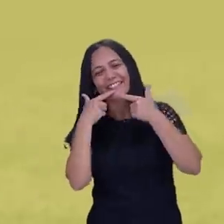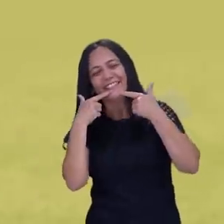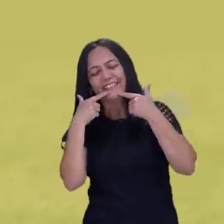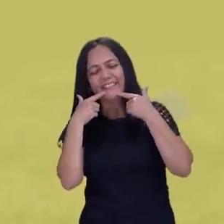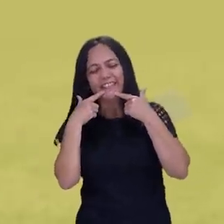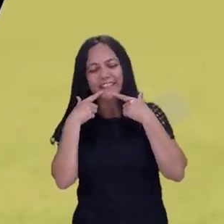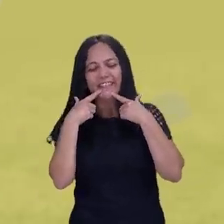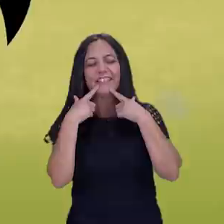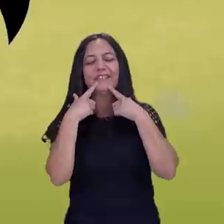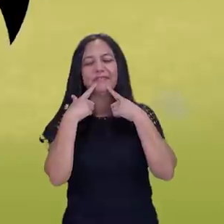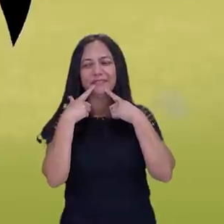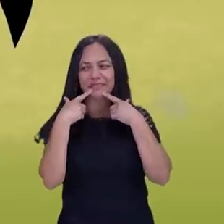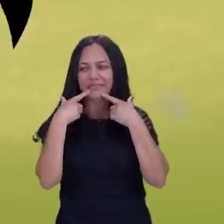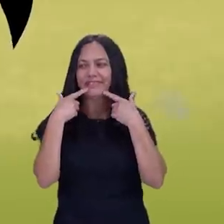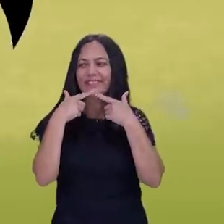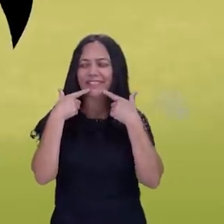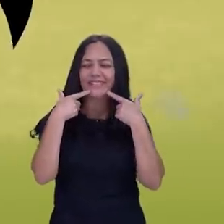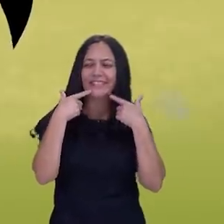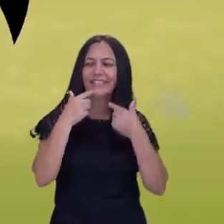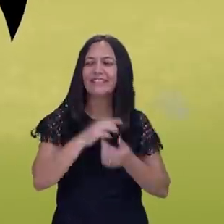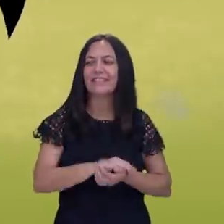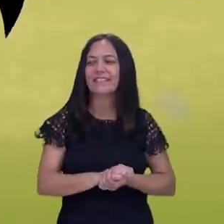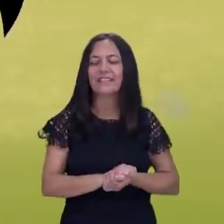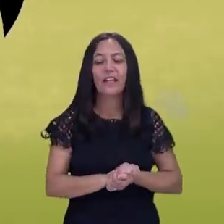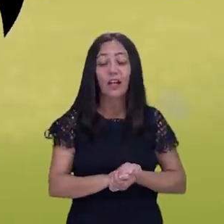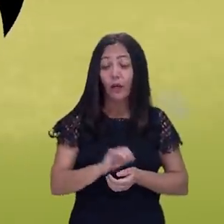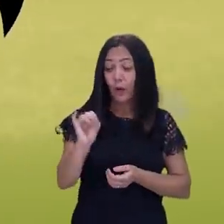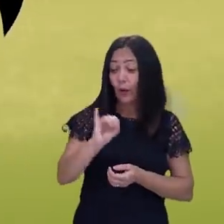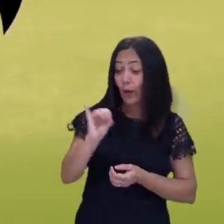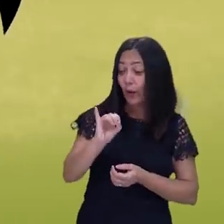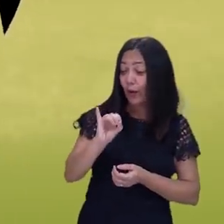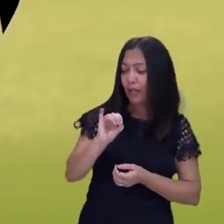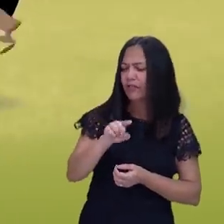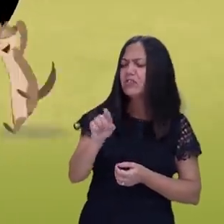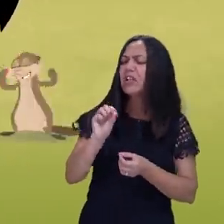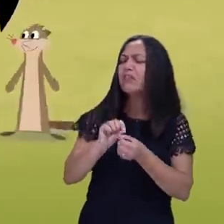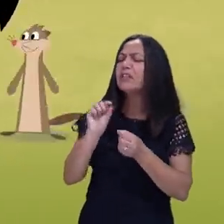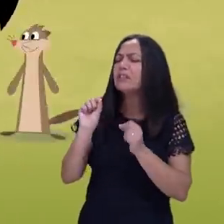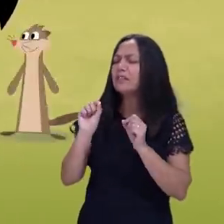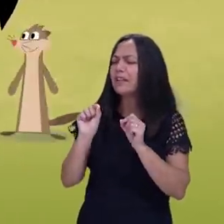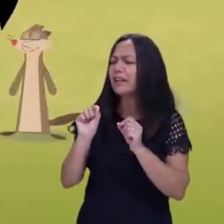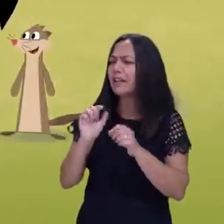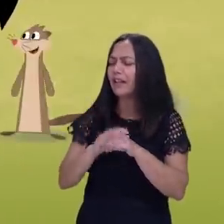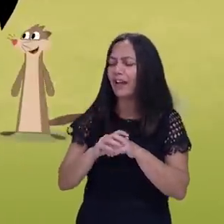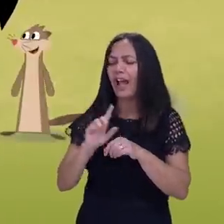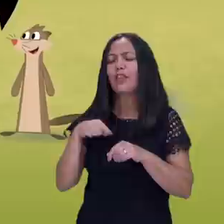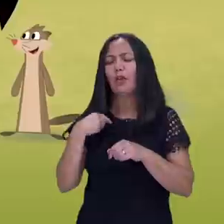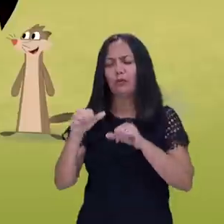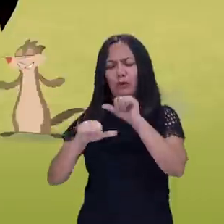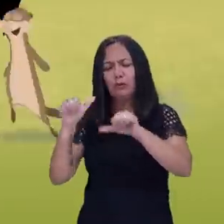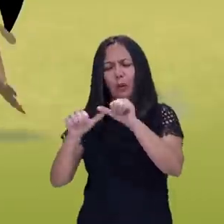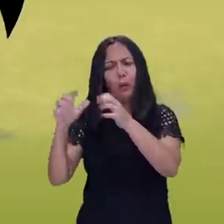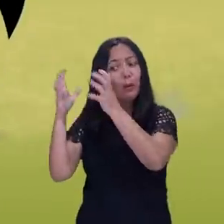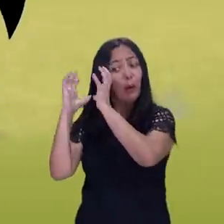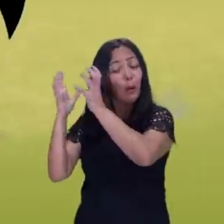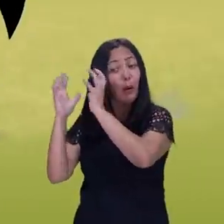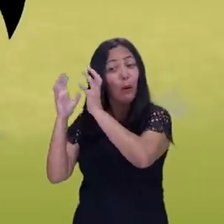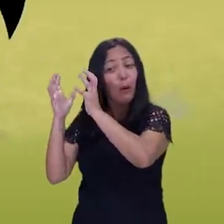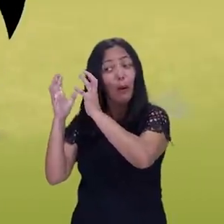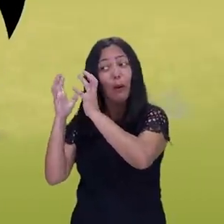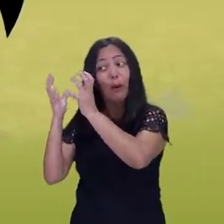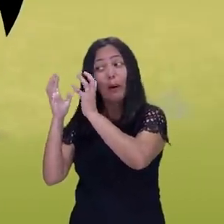Você me pegou! Oi, pessoal! O que vocês estão fazendo? A gente virou